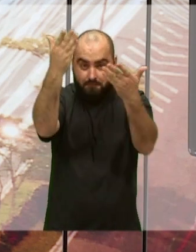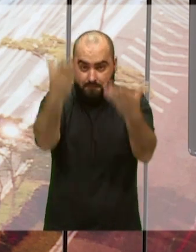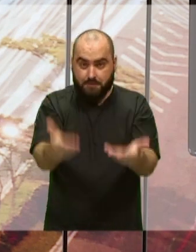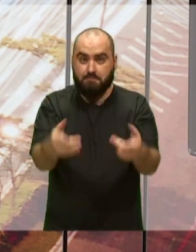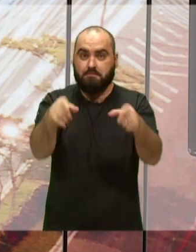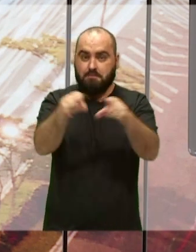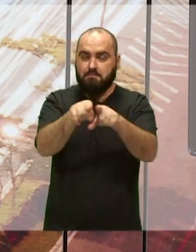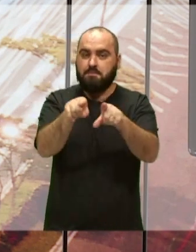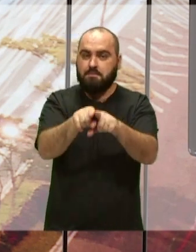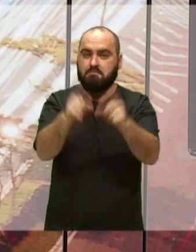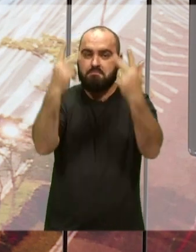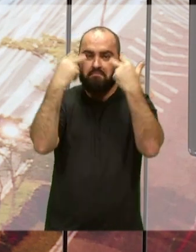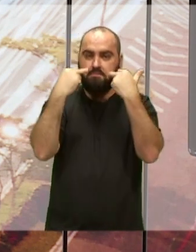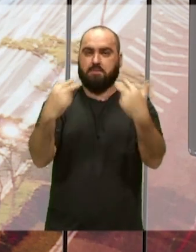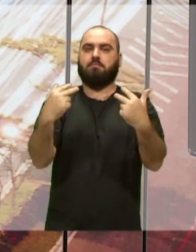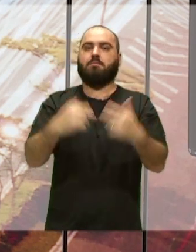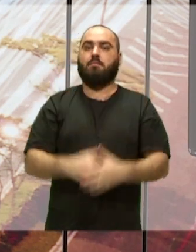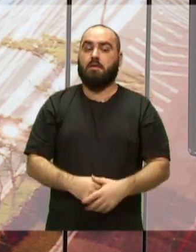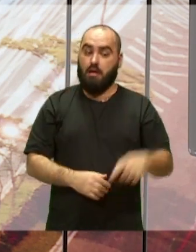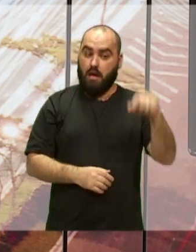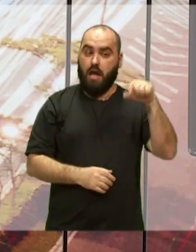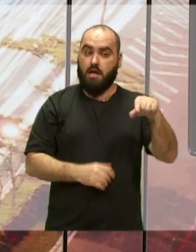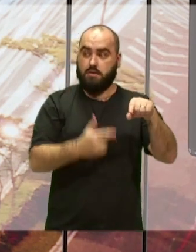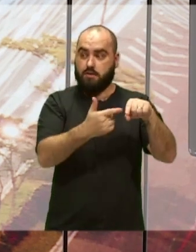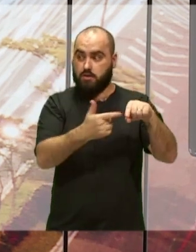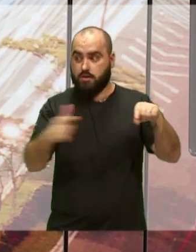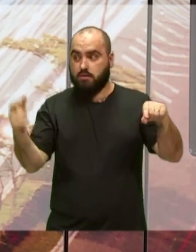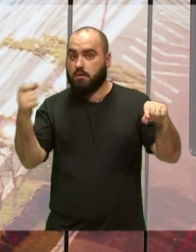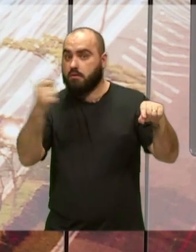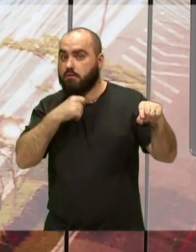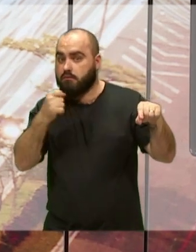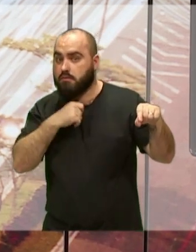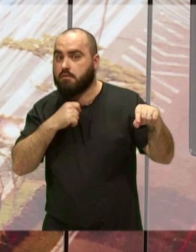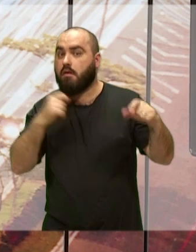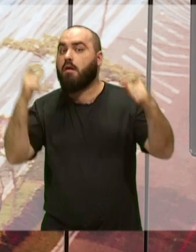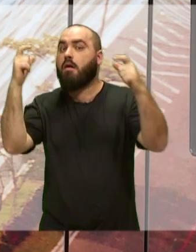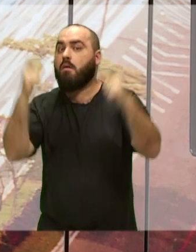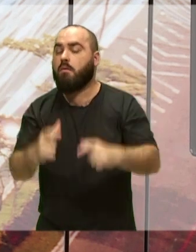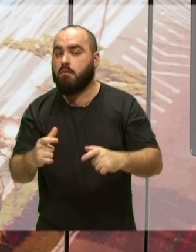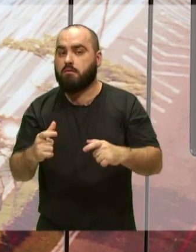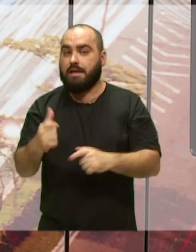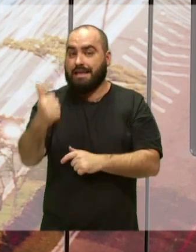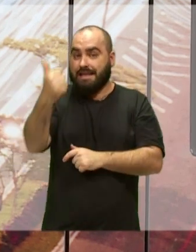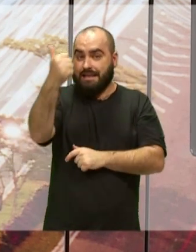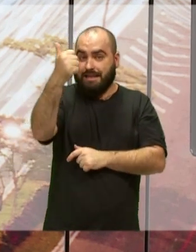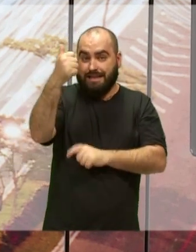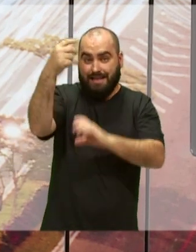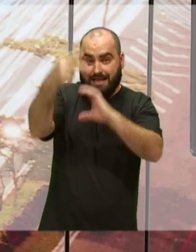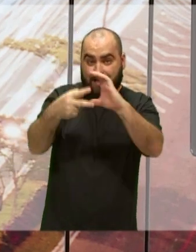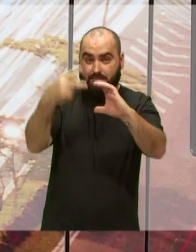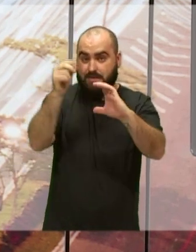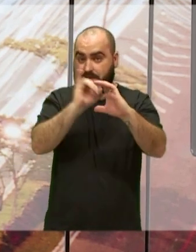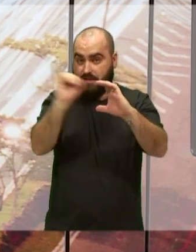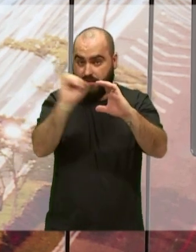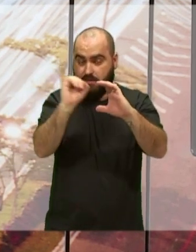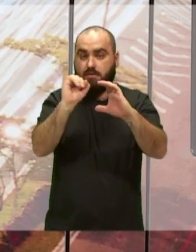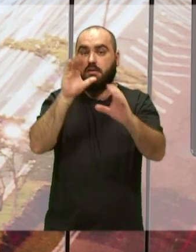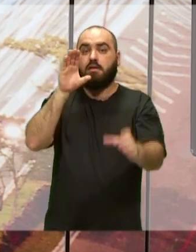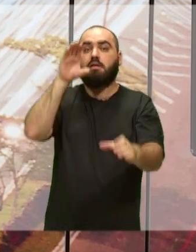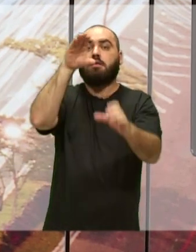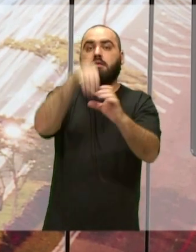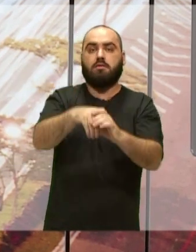também que nos acompanhou Lembrando que esta e outras entrevistas estão disponíveis no canal da Câmara de Vereadores de